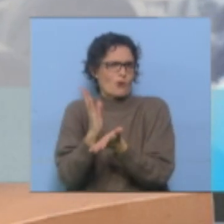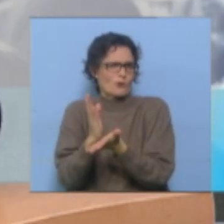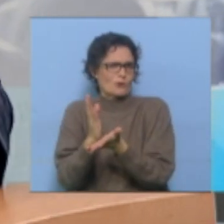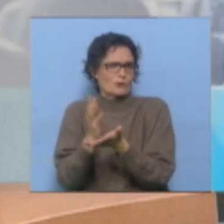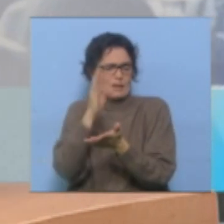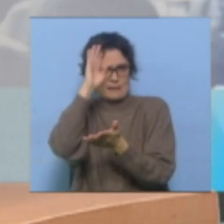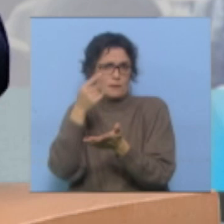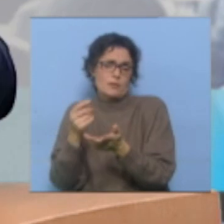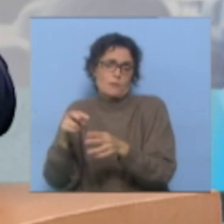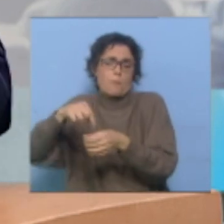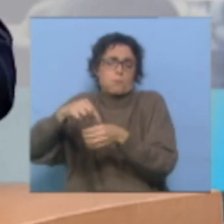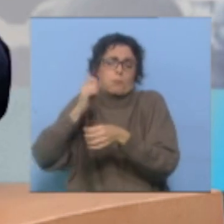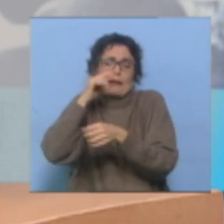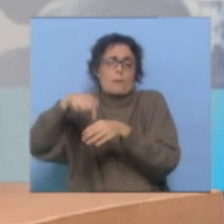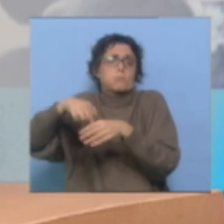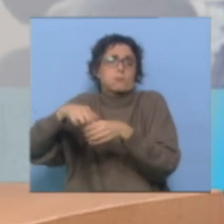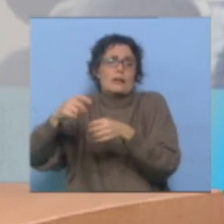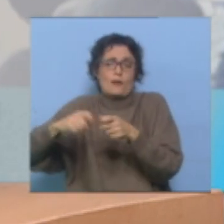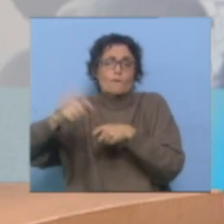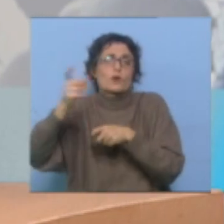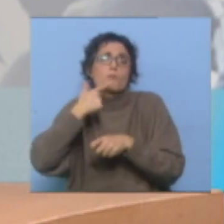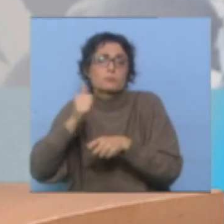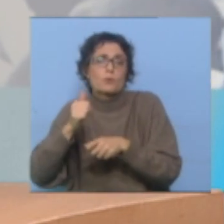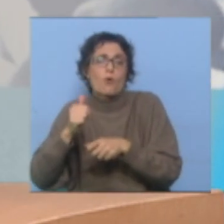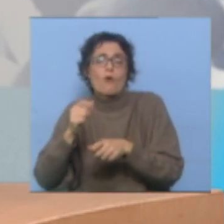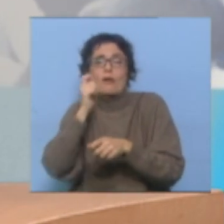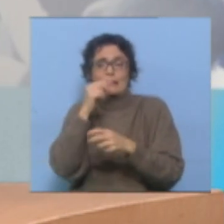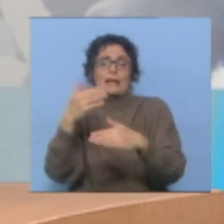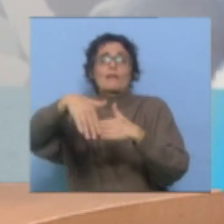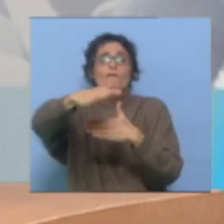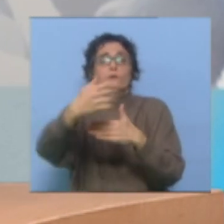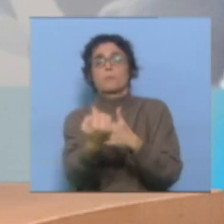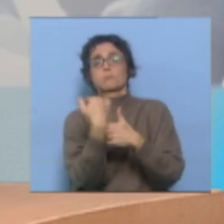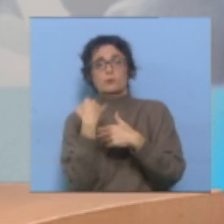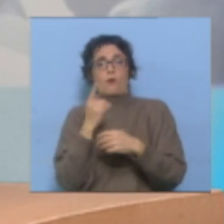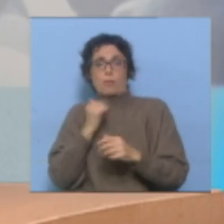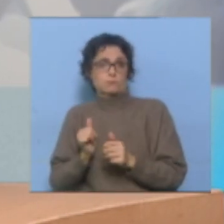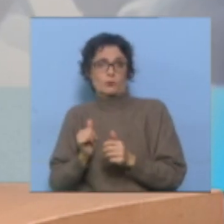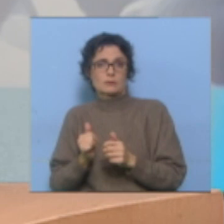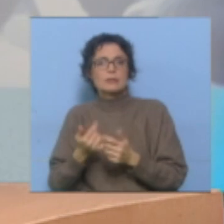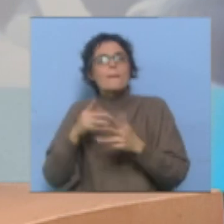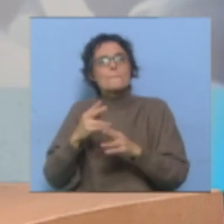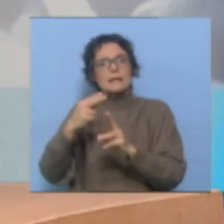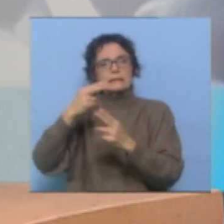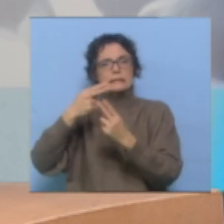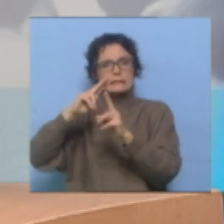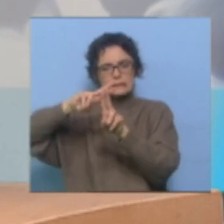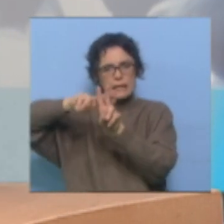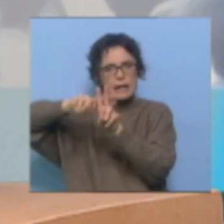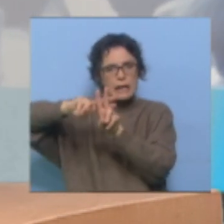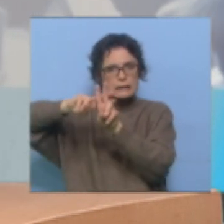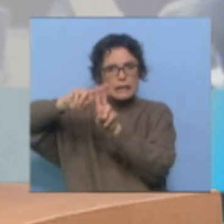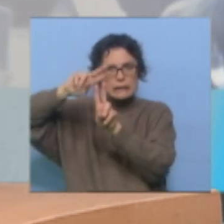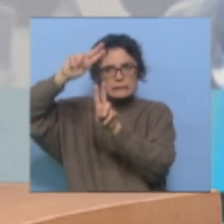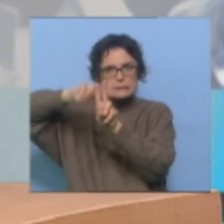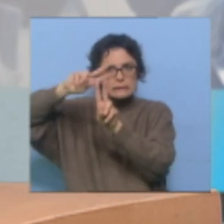assalte. Nas nossas casas também. Mas que não sejam aquelas grades que impedem a pessoa de estar unida ao